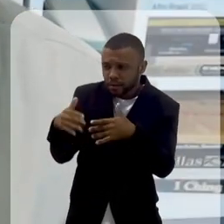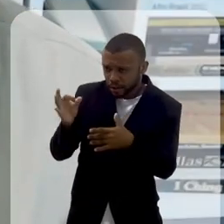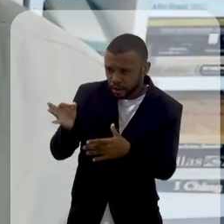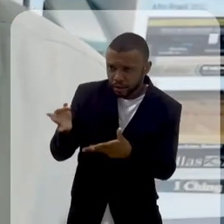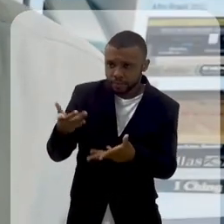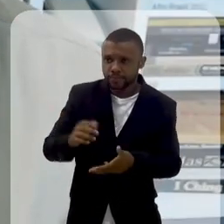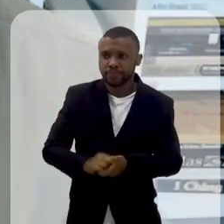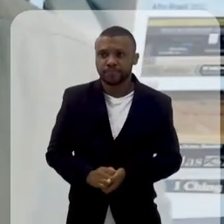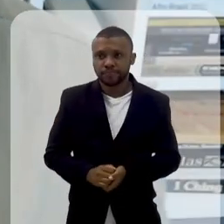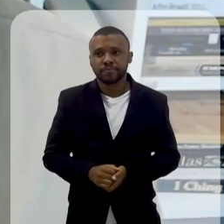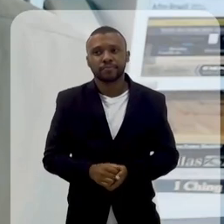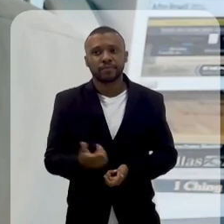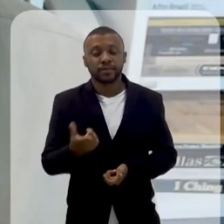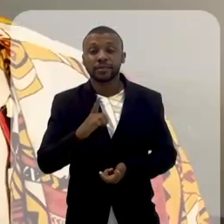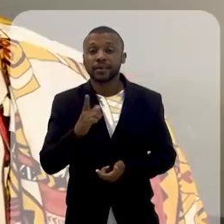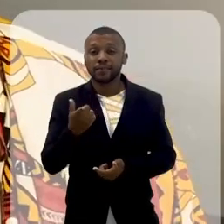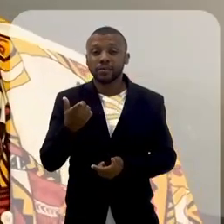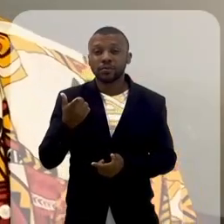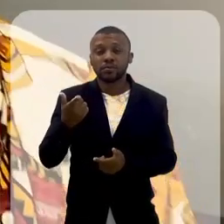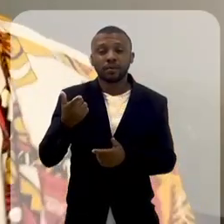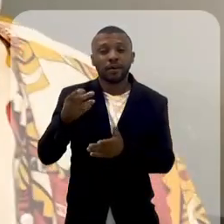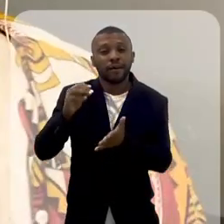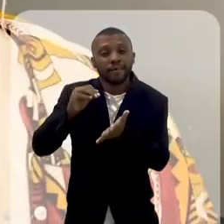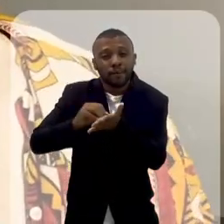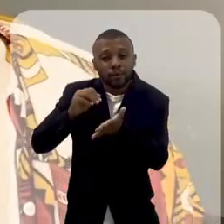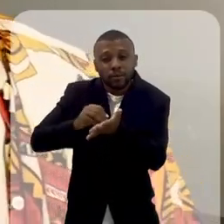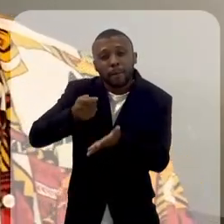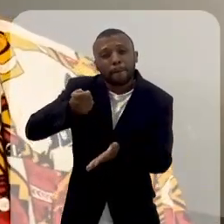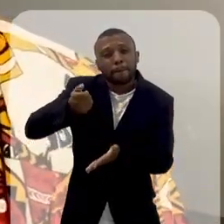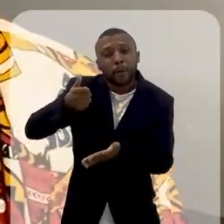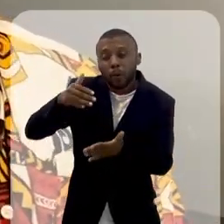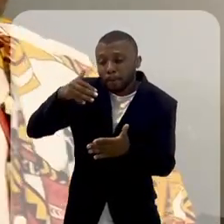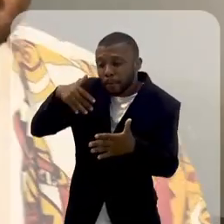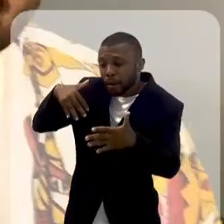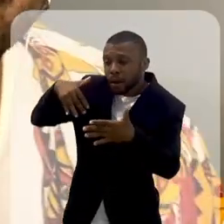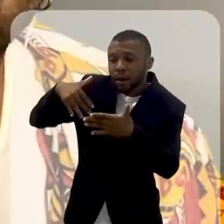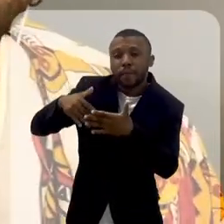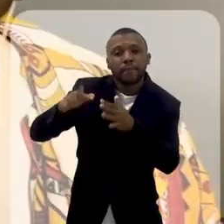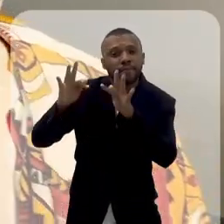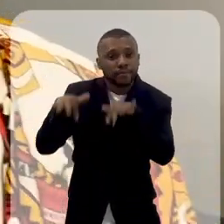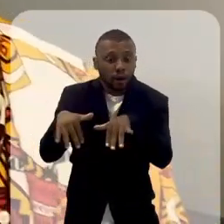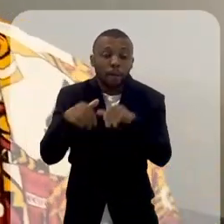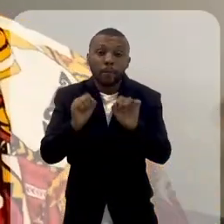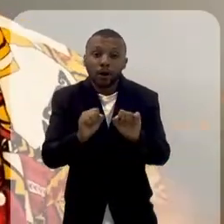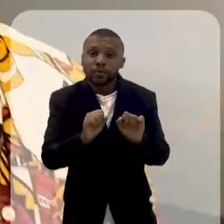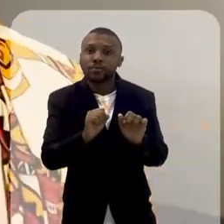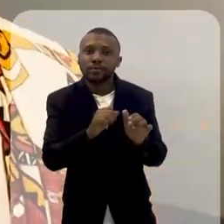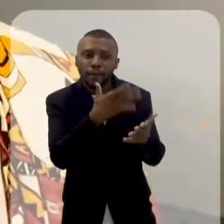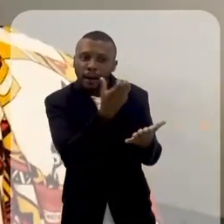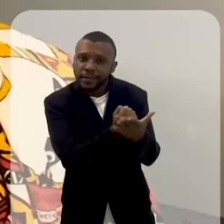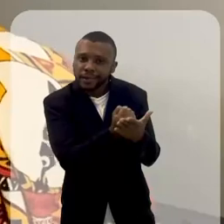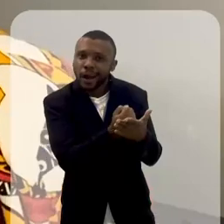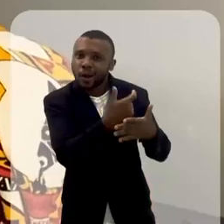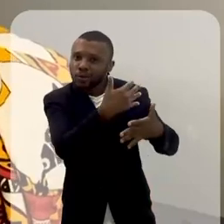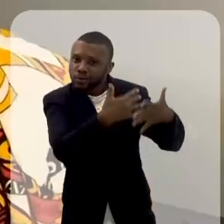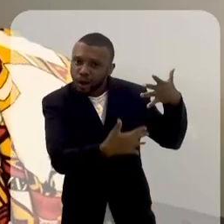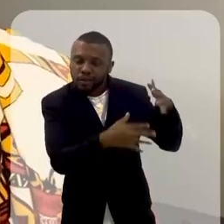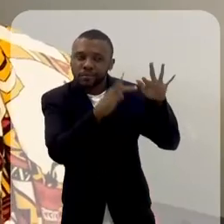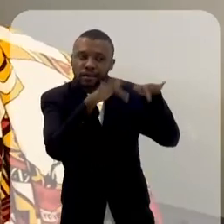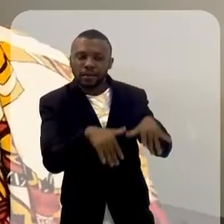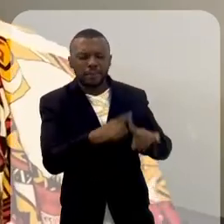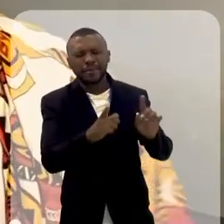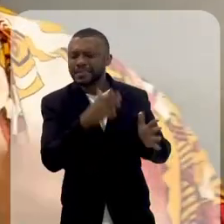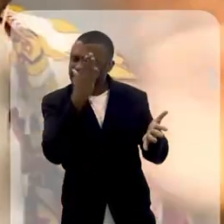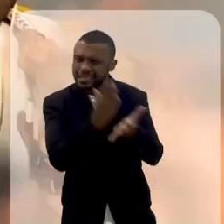terminando, você estava no penúltimo semestre? Tava no antepenúltimo semestre, tava quase terminando. Eu ainda posso pegar o histórico e terminar se eu